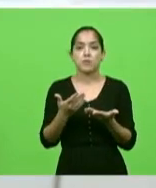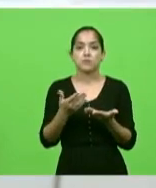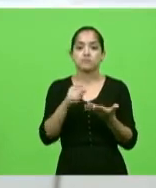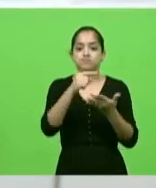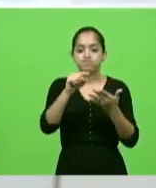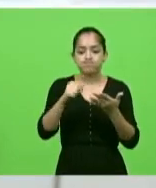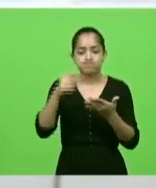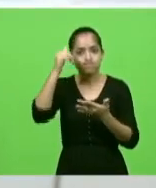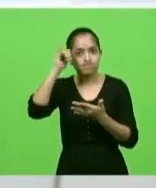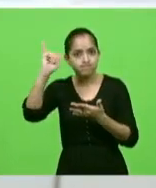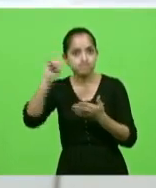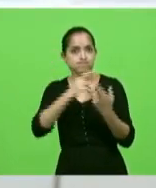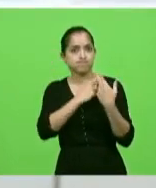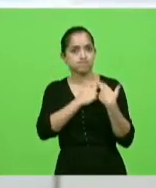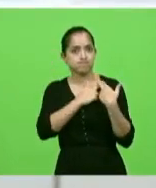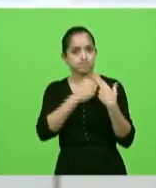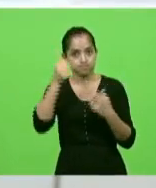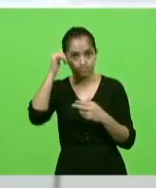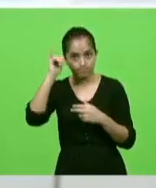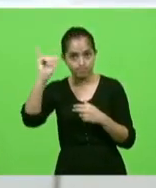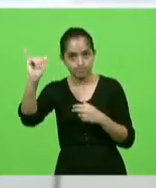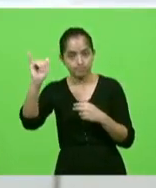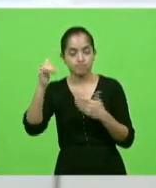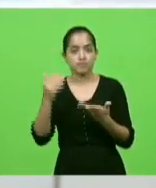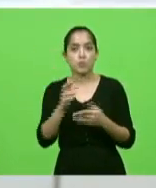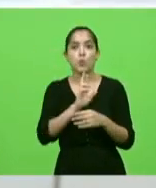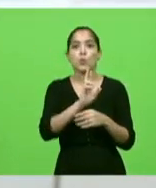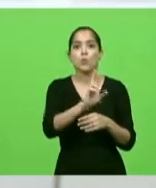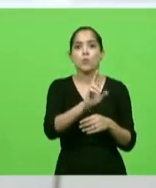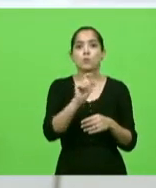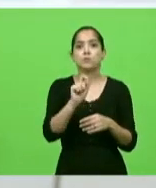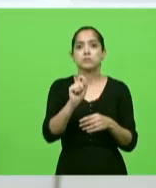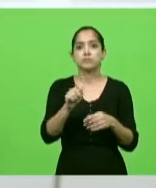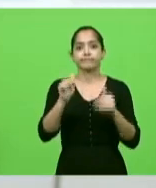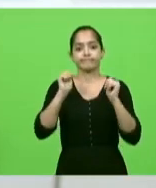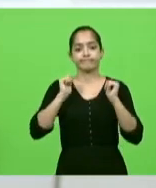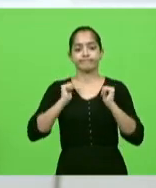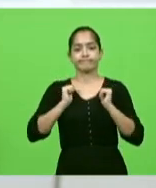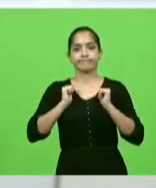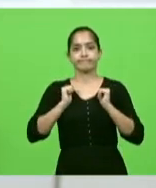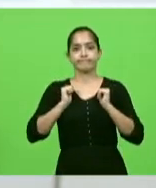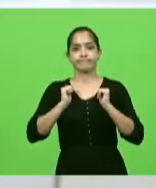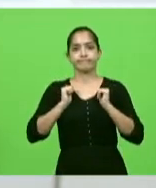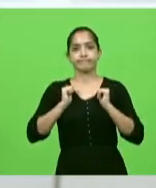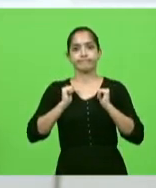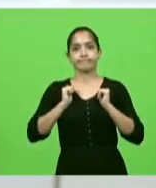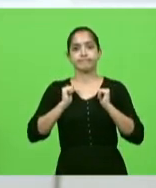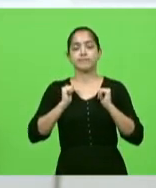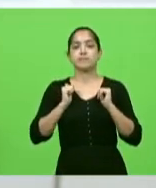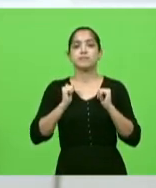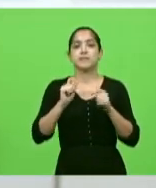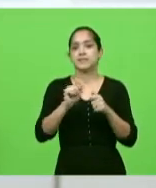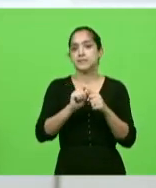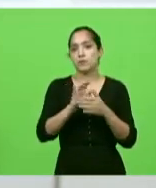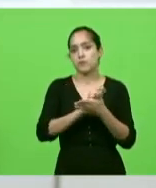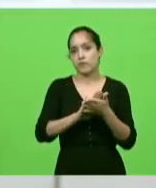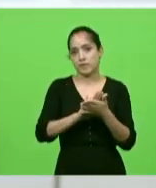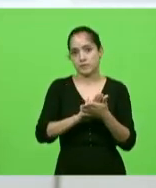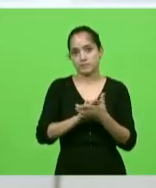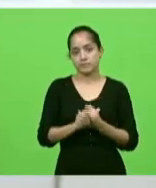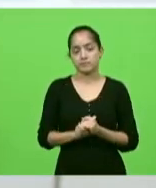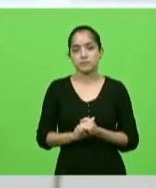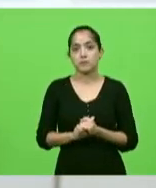de evitar o resultado o agente se furta de Hospital HU